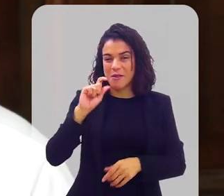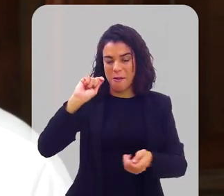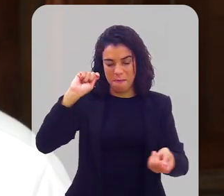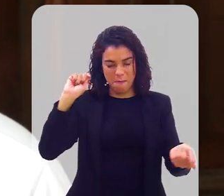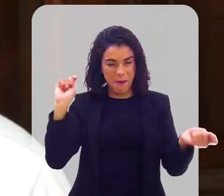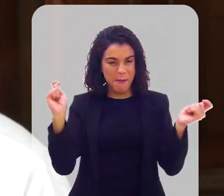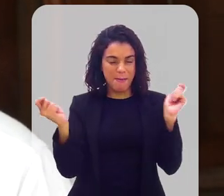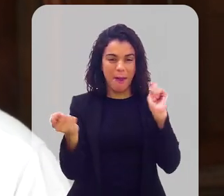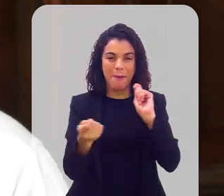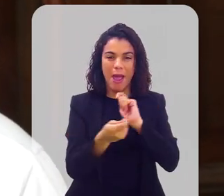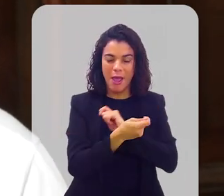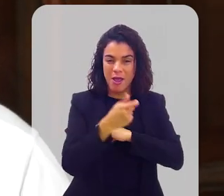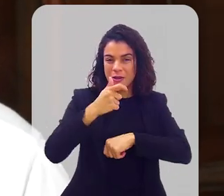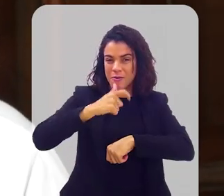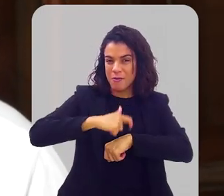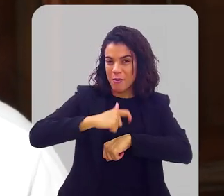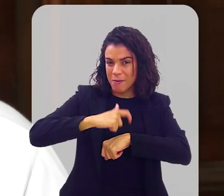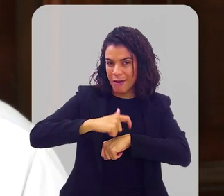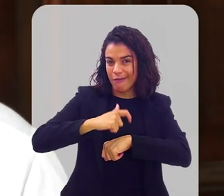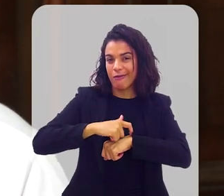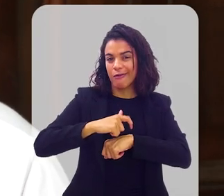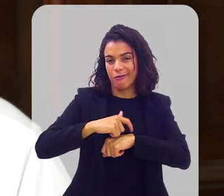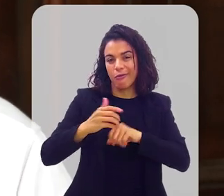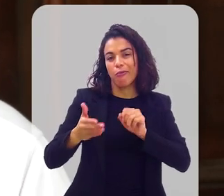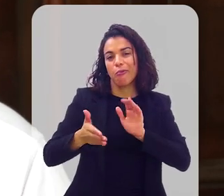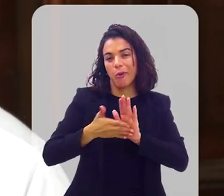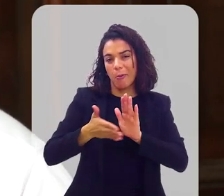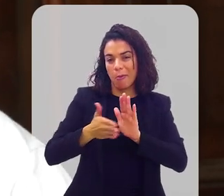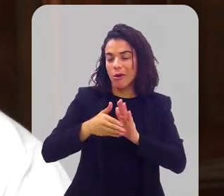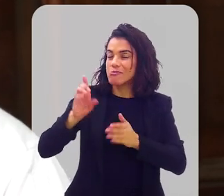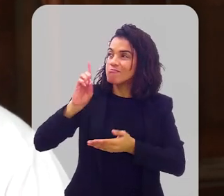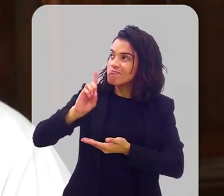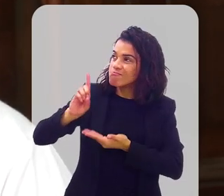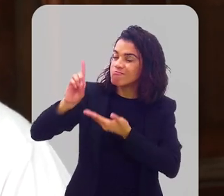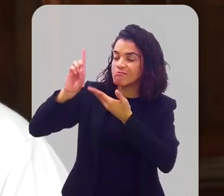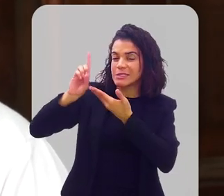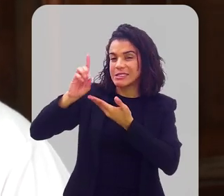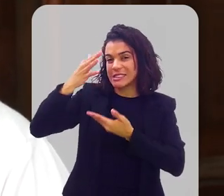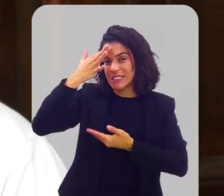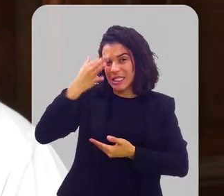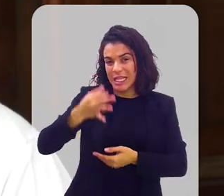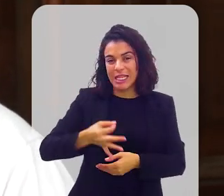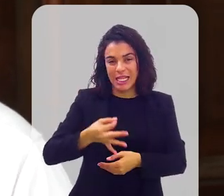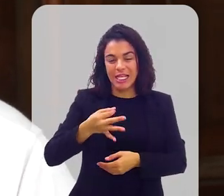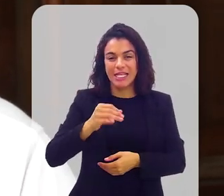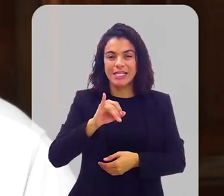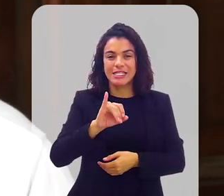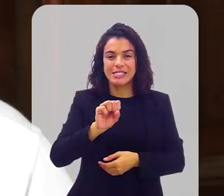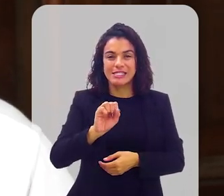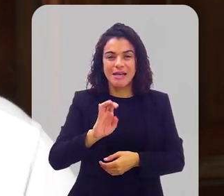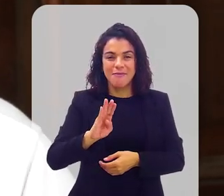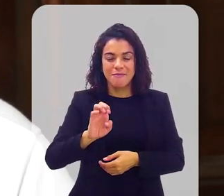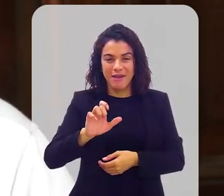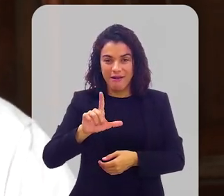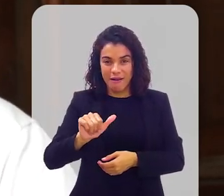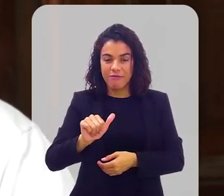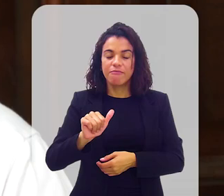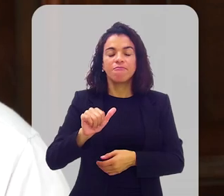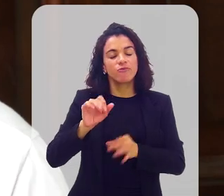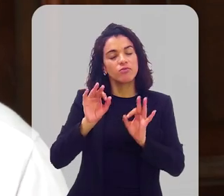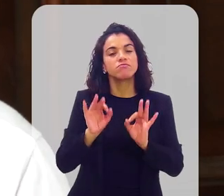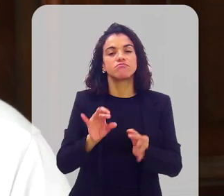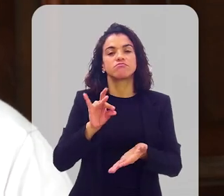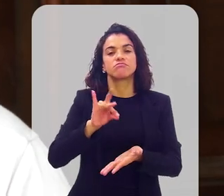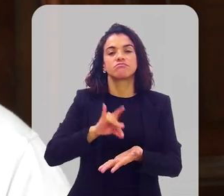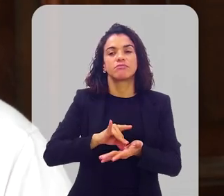o start, a virada de chave, né, desse propósito, da Bela entender esse propósito, essa amplitude maior,